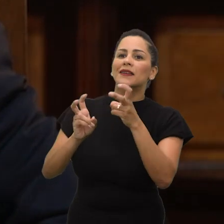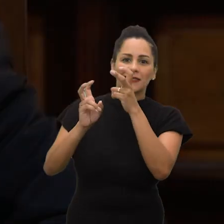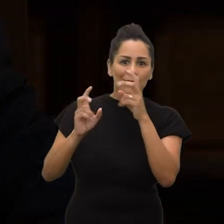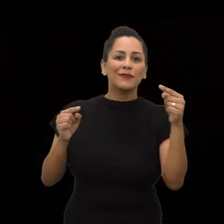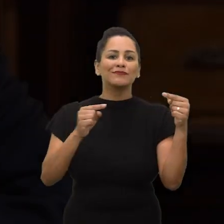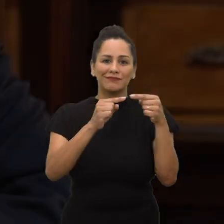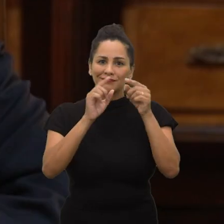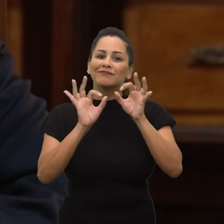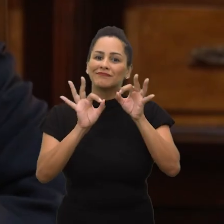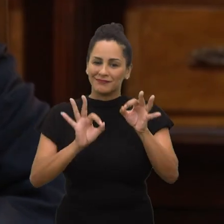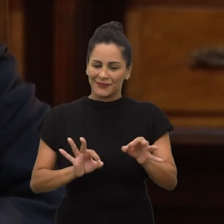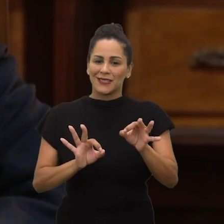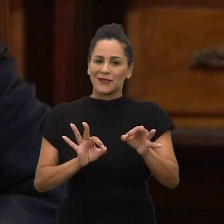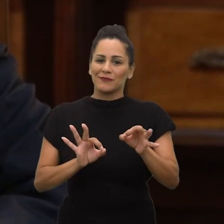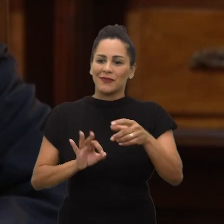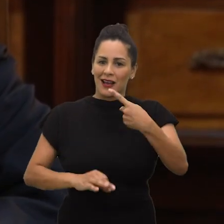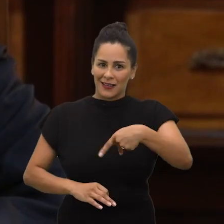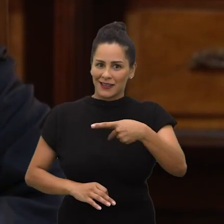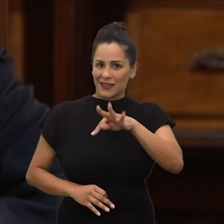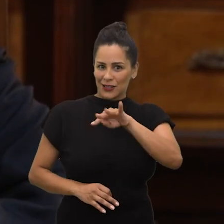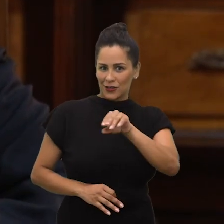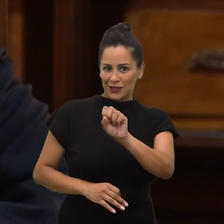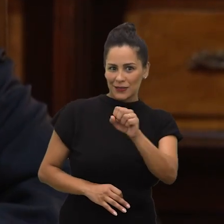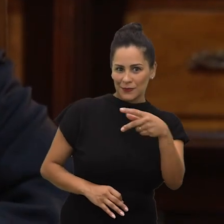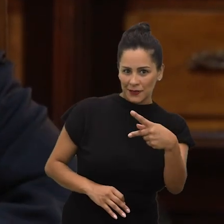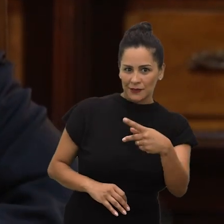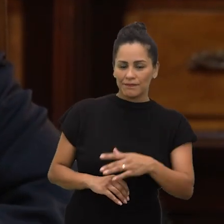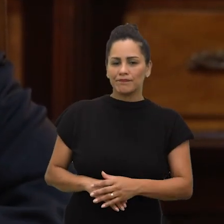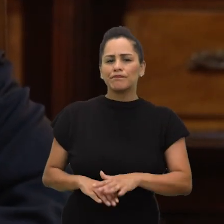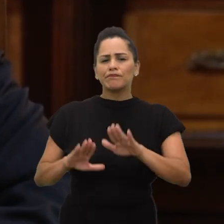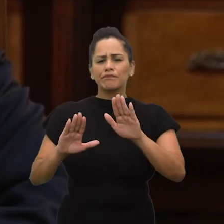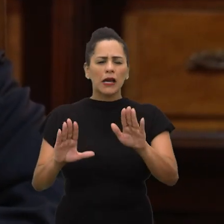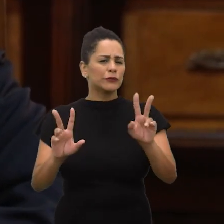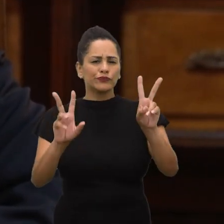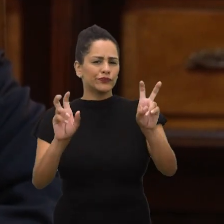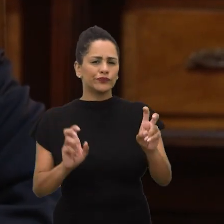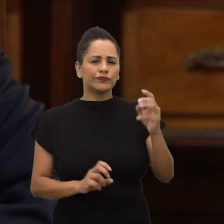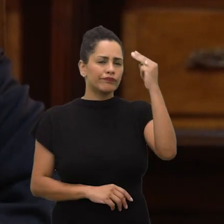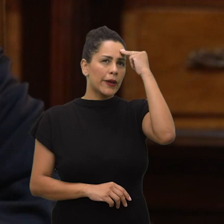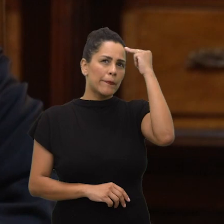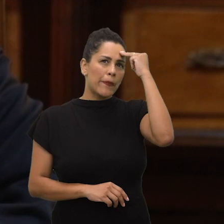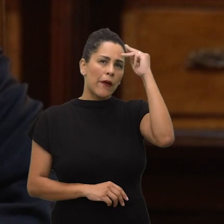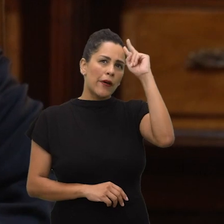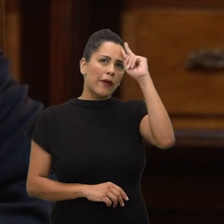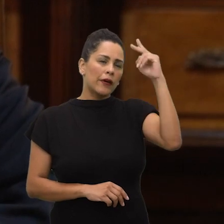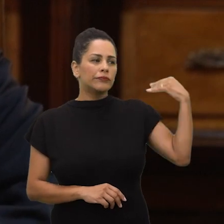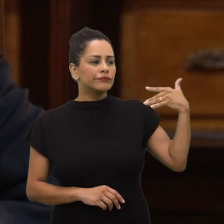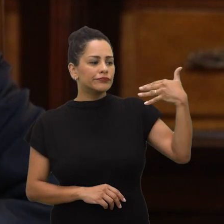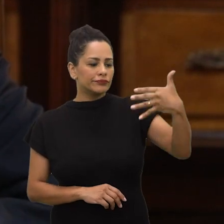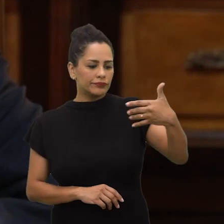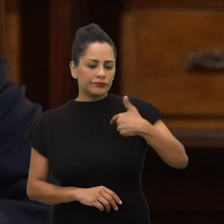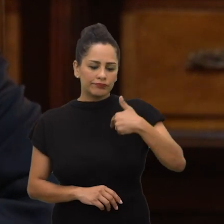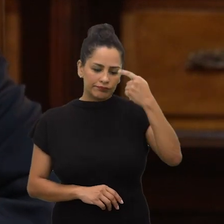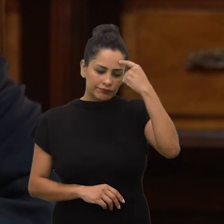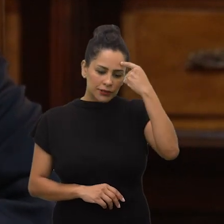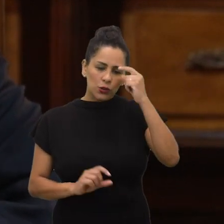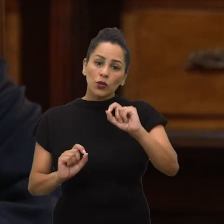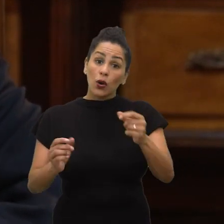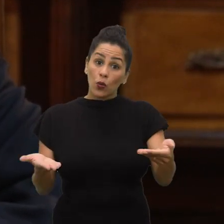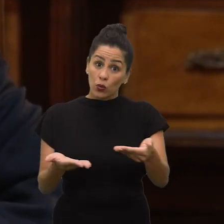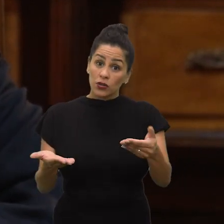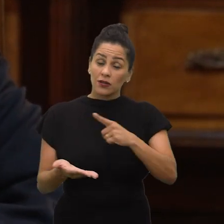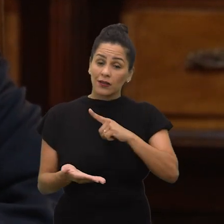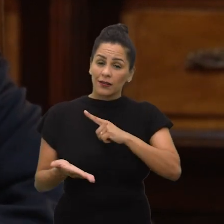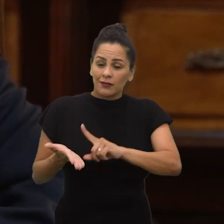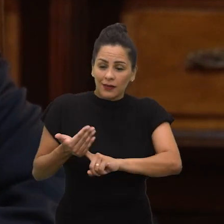no nosso tribunal quando se fala em memória Eu sempre fico a pensar que hoje nós temos uma tecnologia que